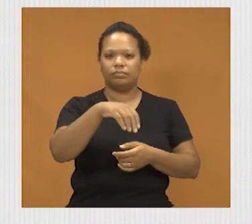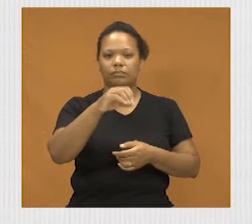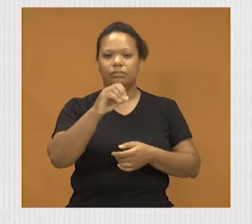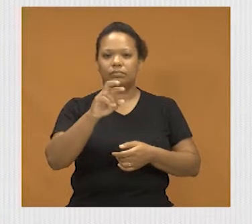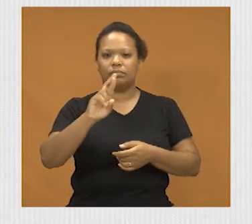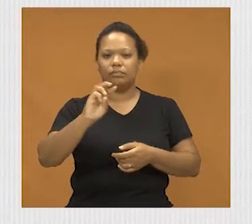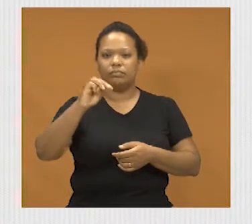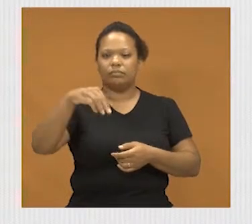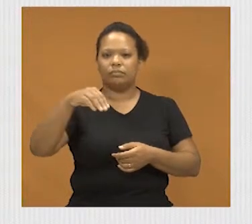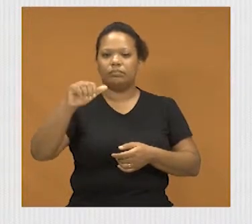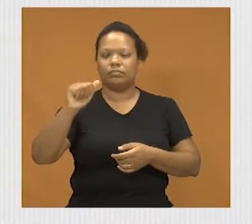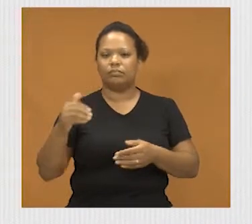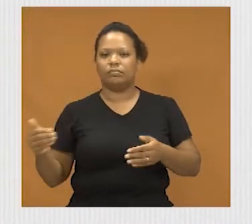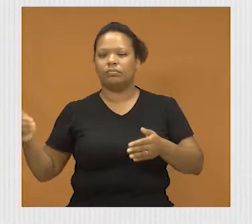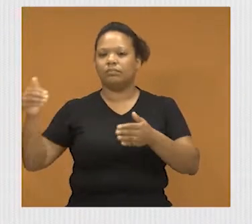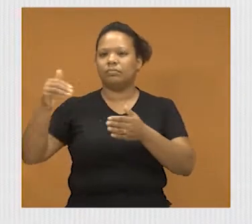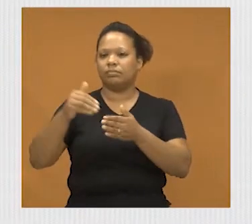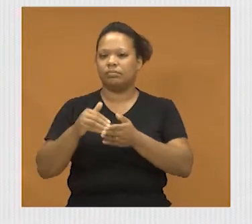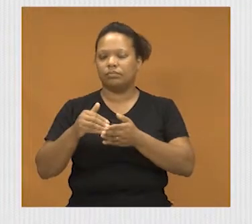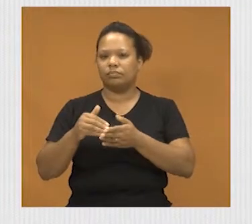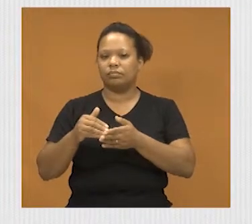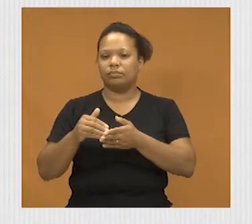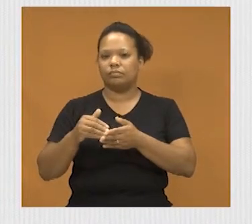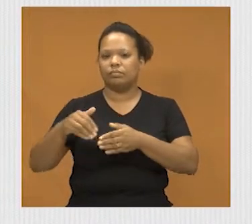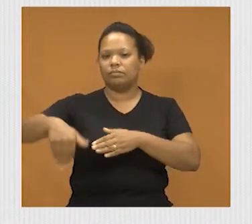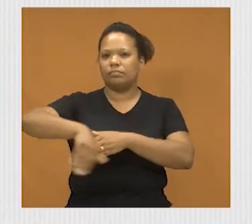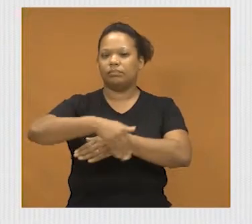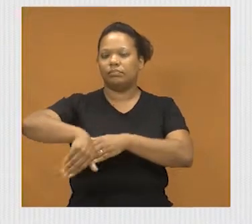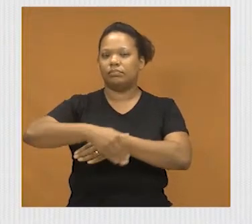a estrada Galdino, até a estrada